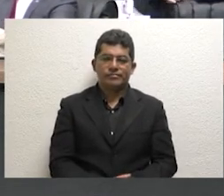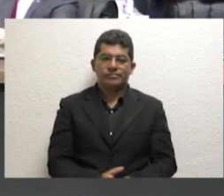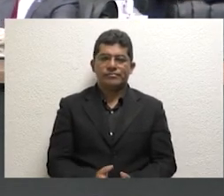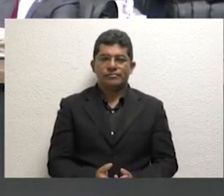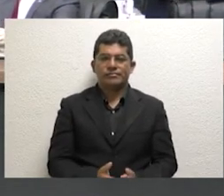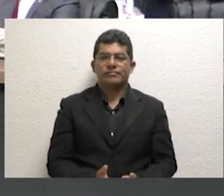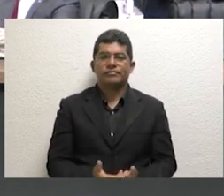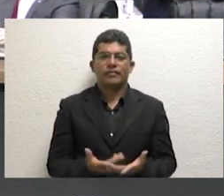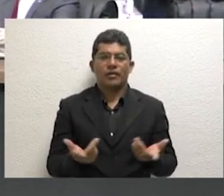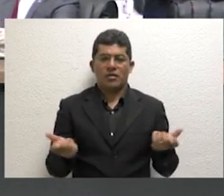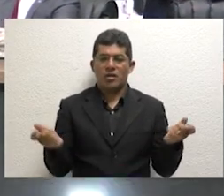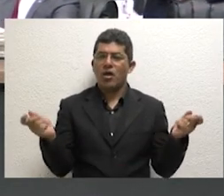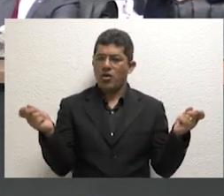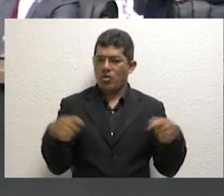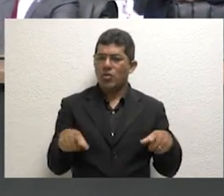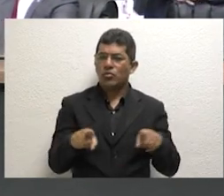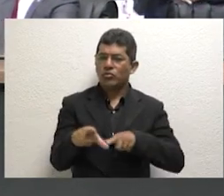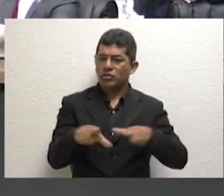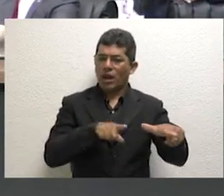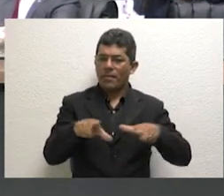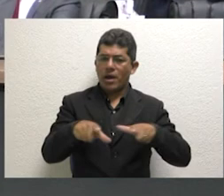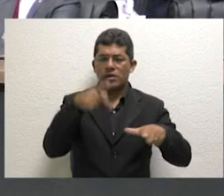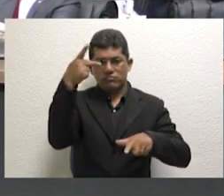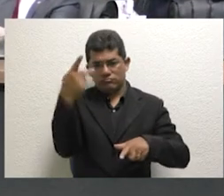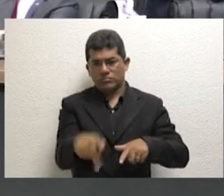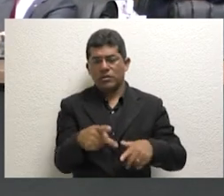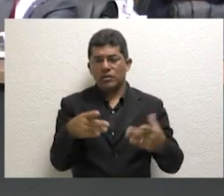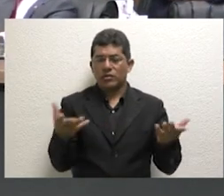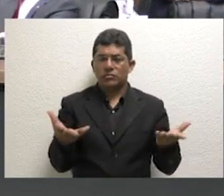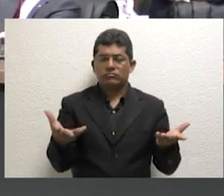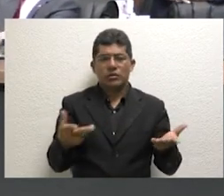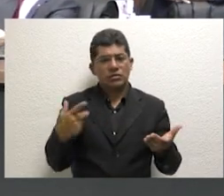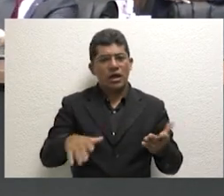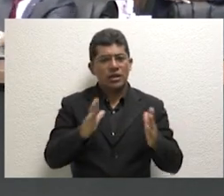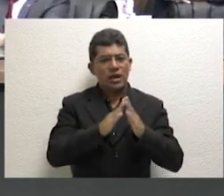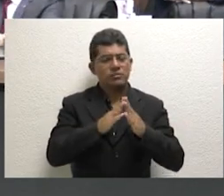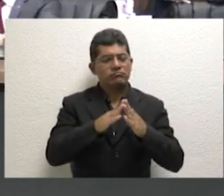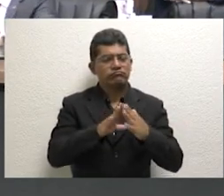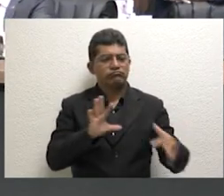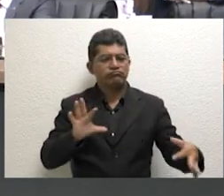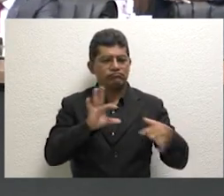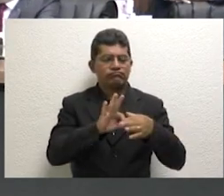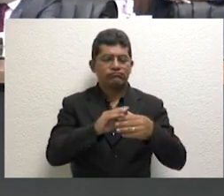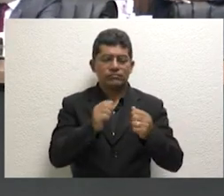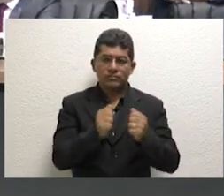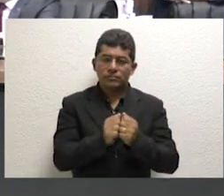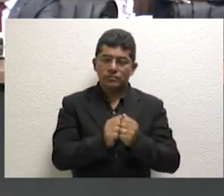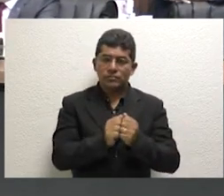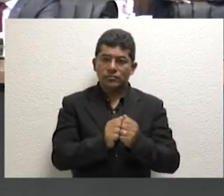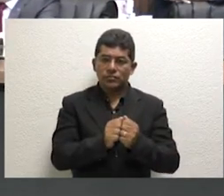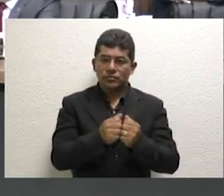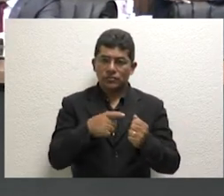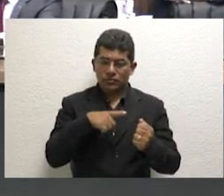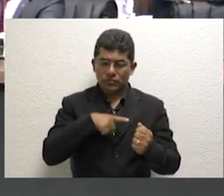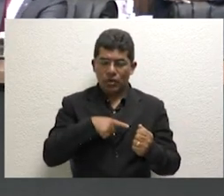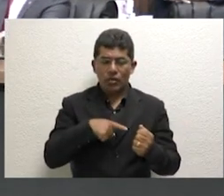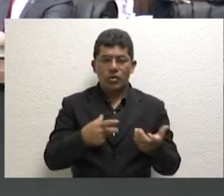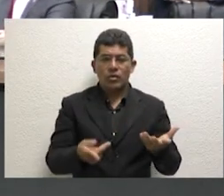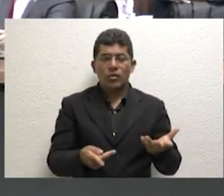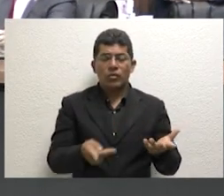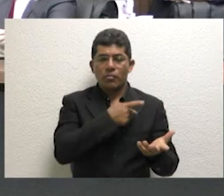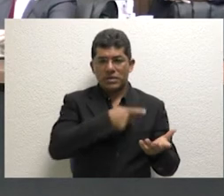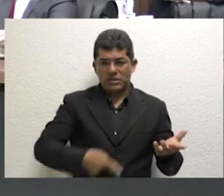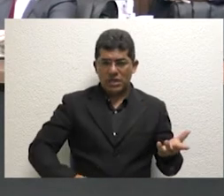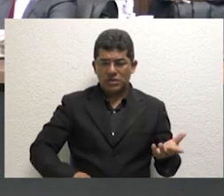o trabalho da nossa da nossa casa em conjunto com inclusive a superintendência da zona franca e